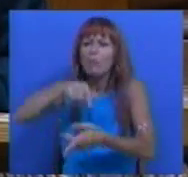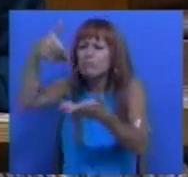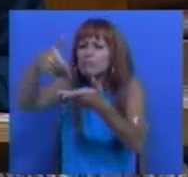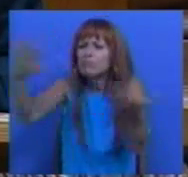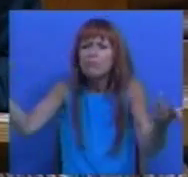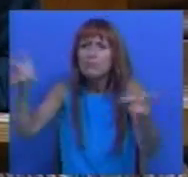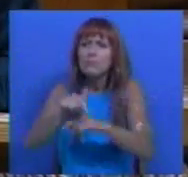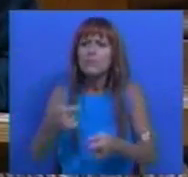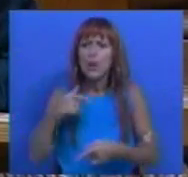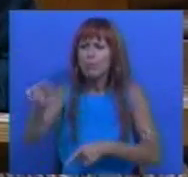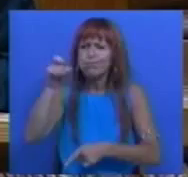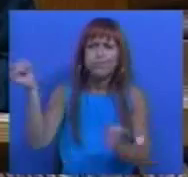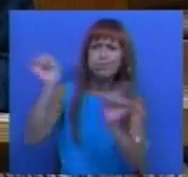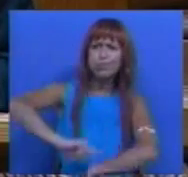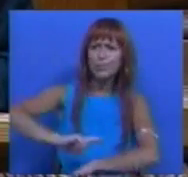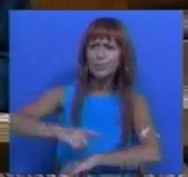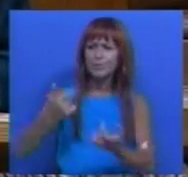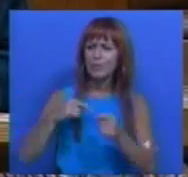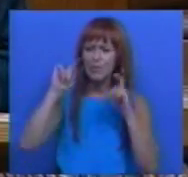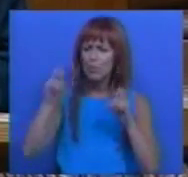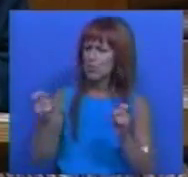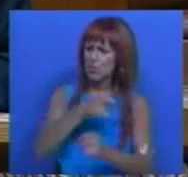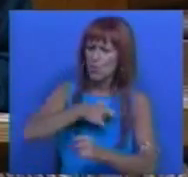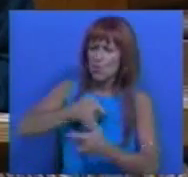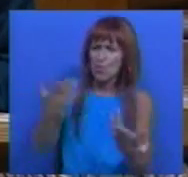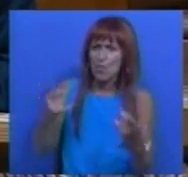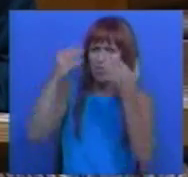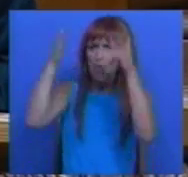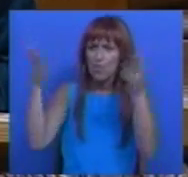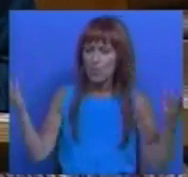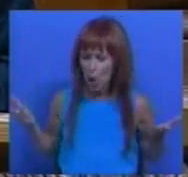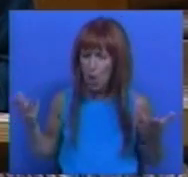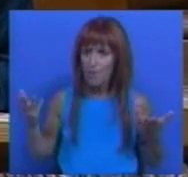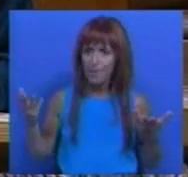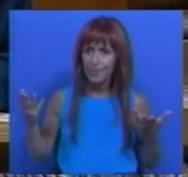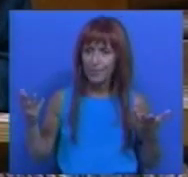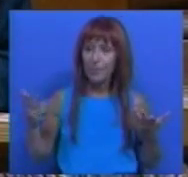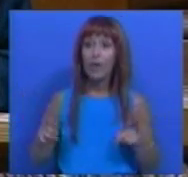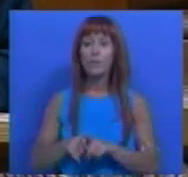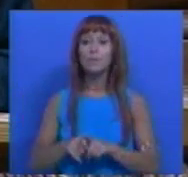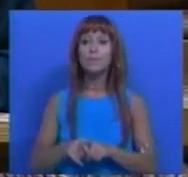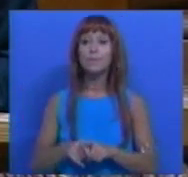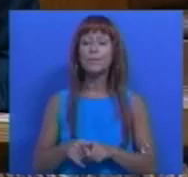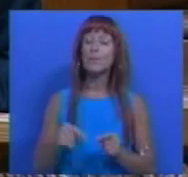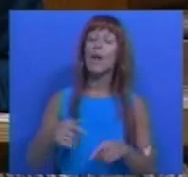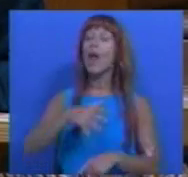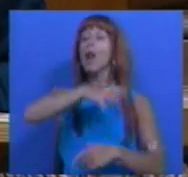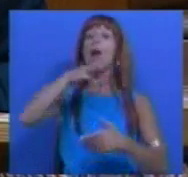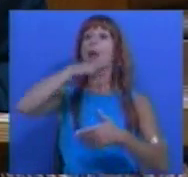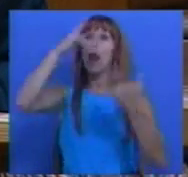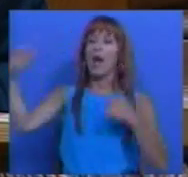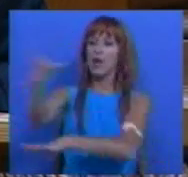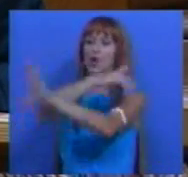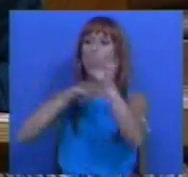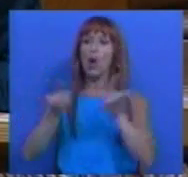a um grupo não eleito e não fiscalizável democraticamente. Os arautos desta